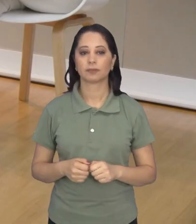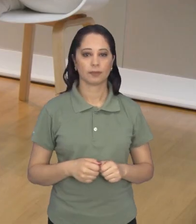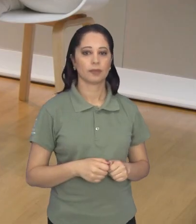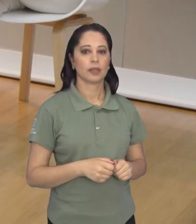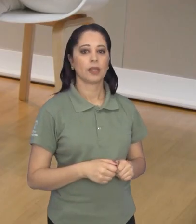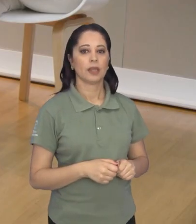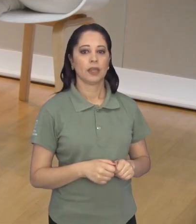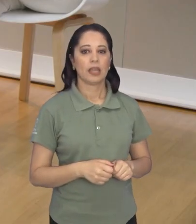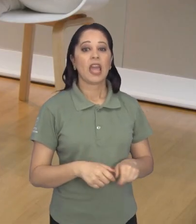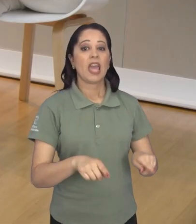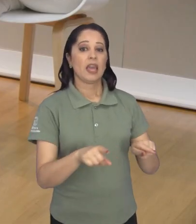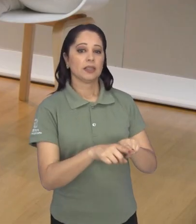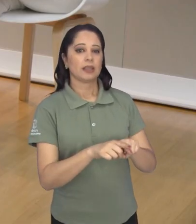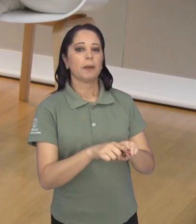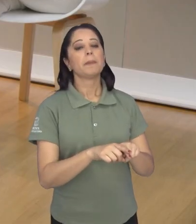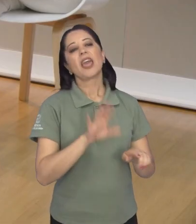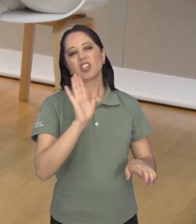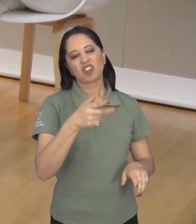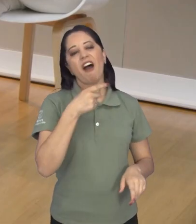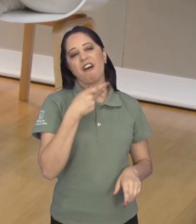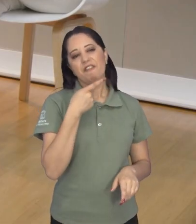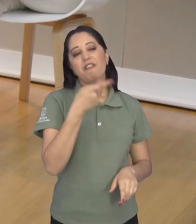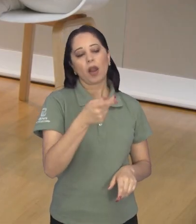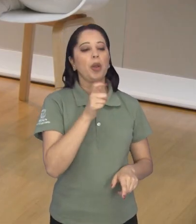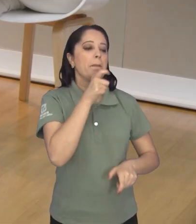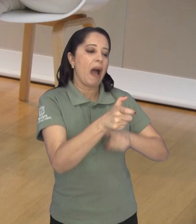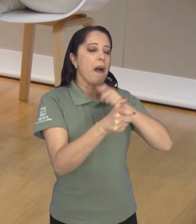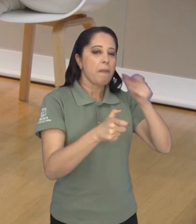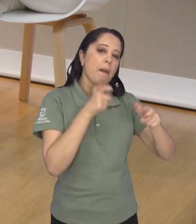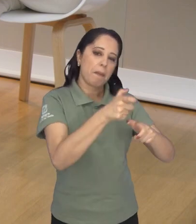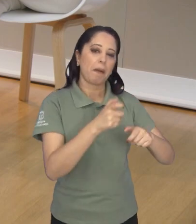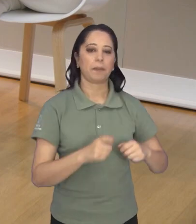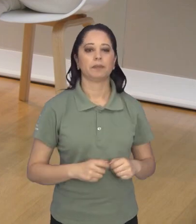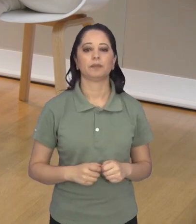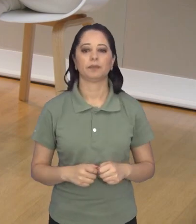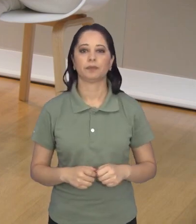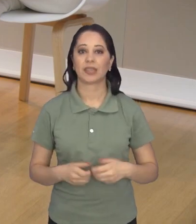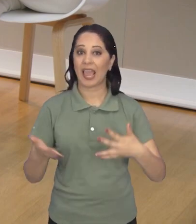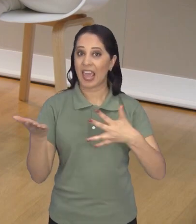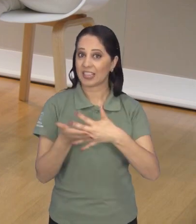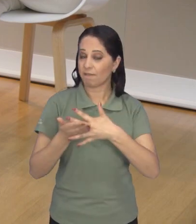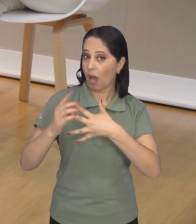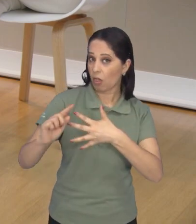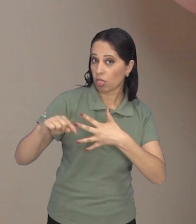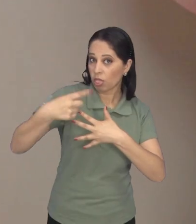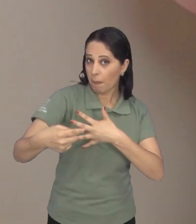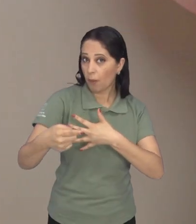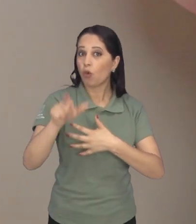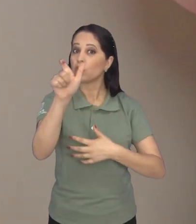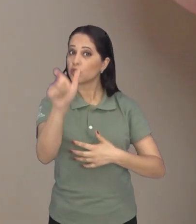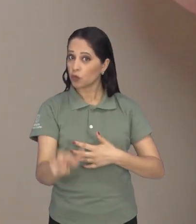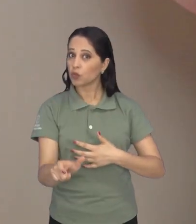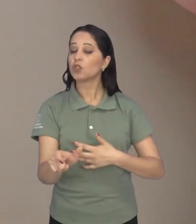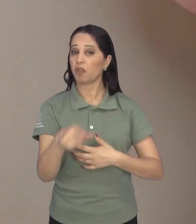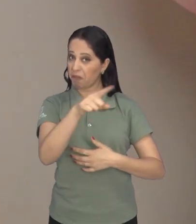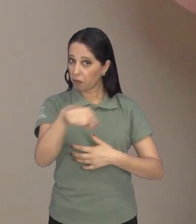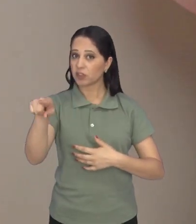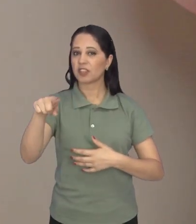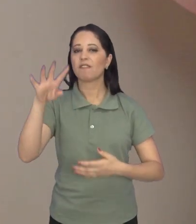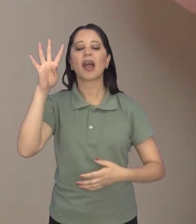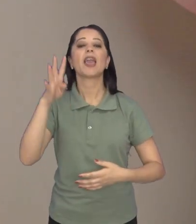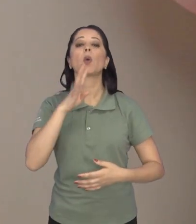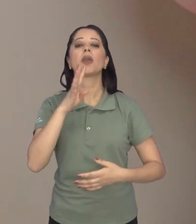muito. Repetição involuntária de algum vocabulário, já falamos por aqui. Sim. Bom, e na volta do intervalo, você vai conhecer